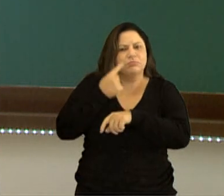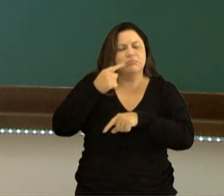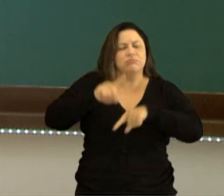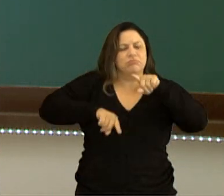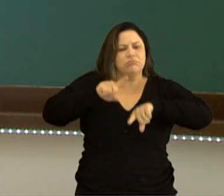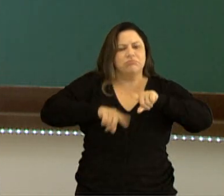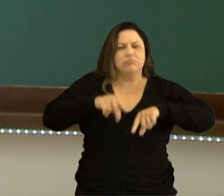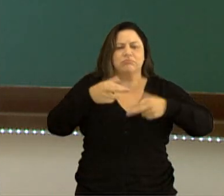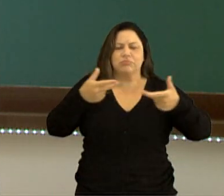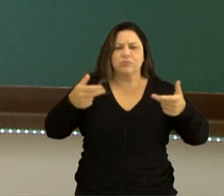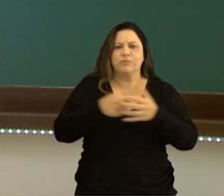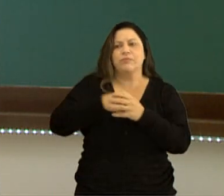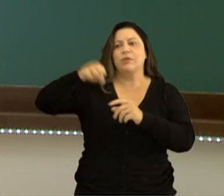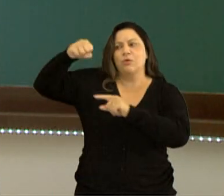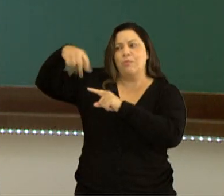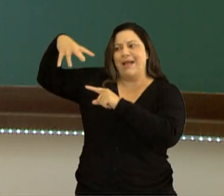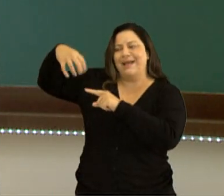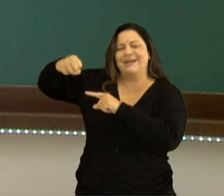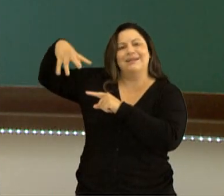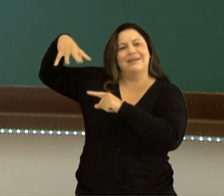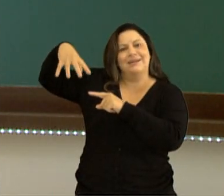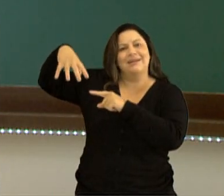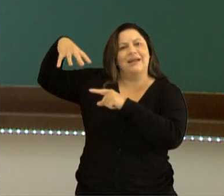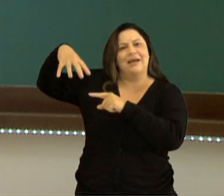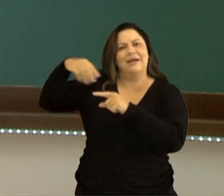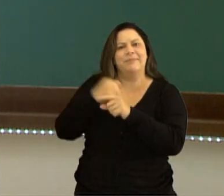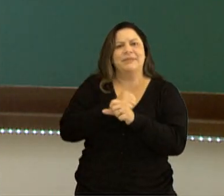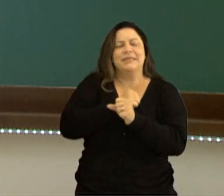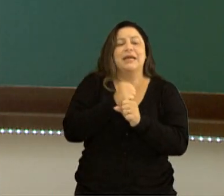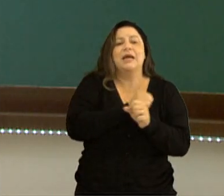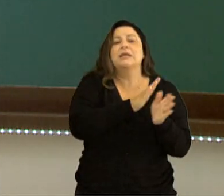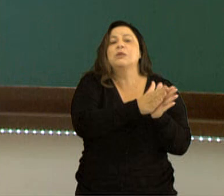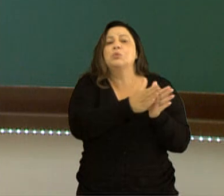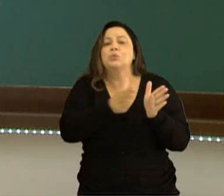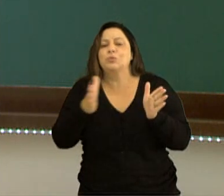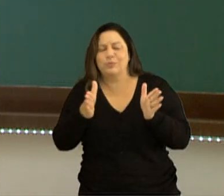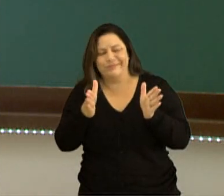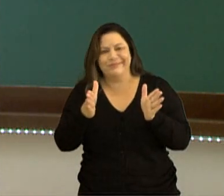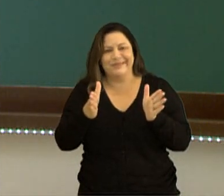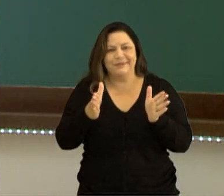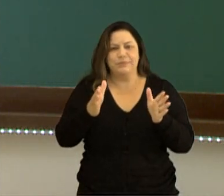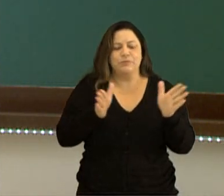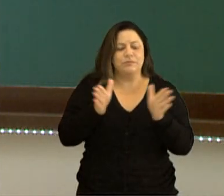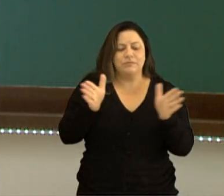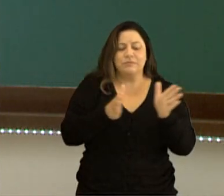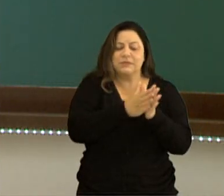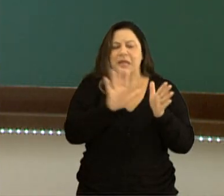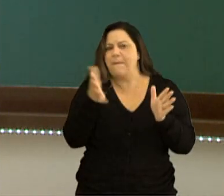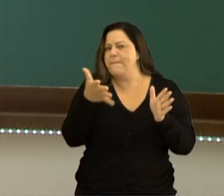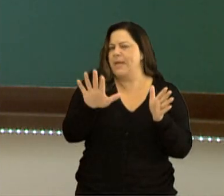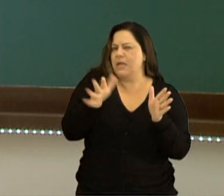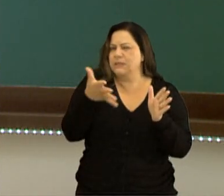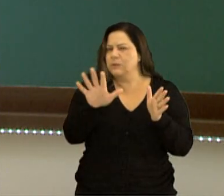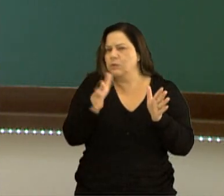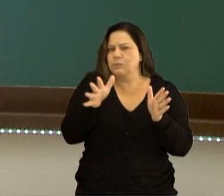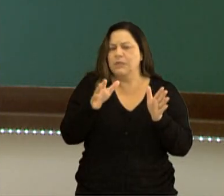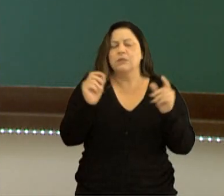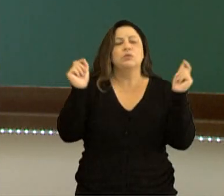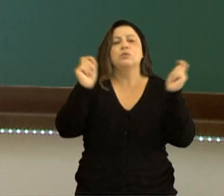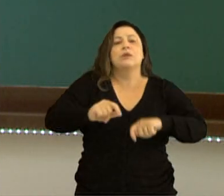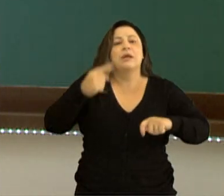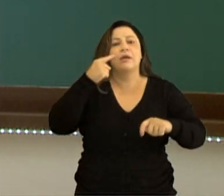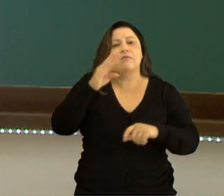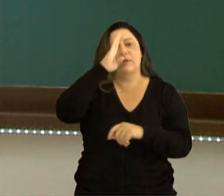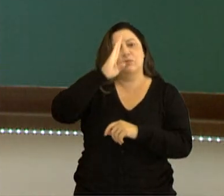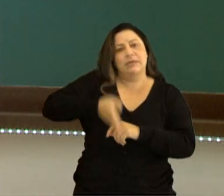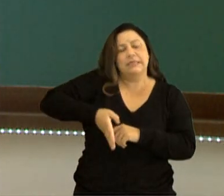eletrônico, uma lâmpada, por exemplo, ela tem uma durabilidade média. E essa durabilidade média é feita